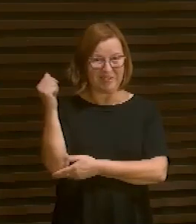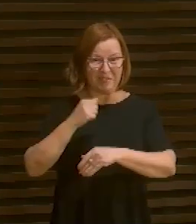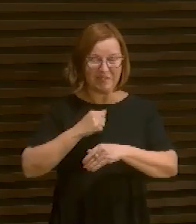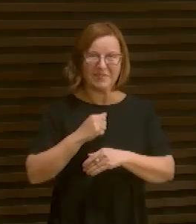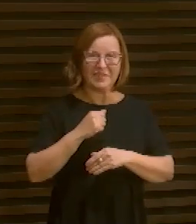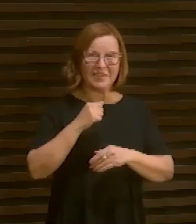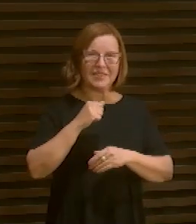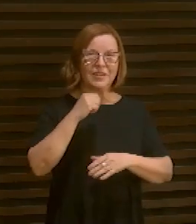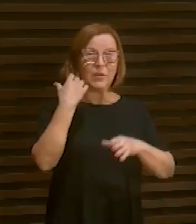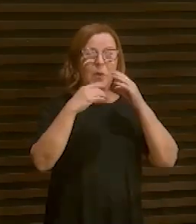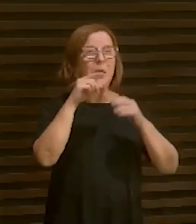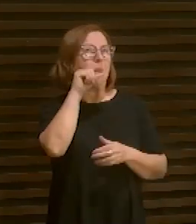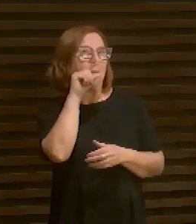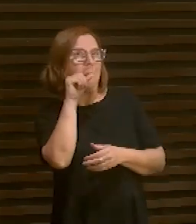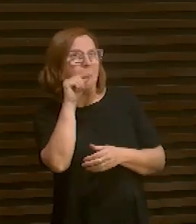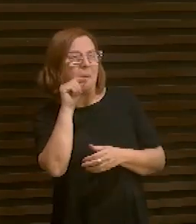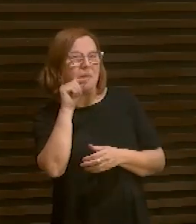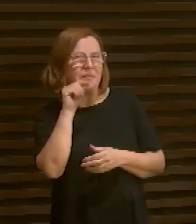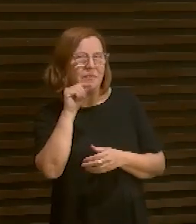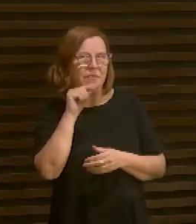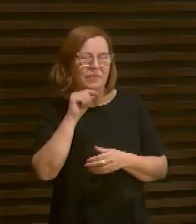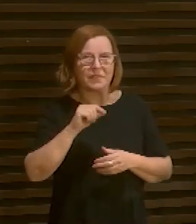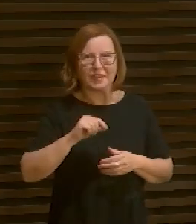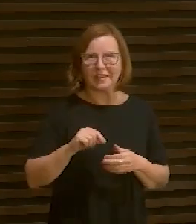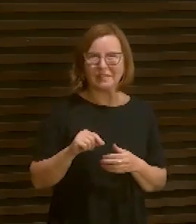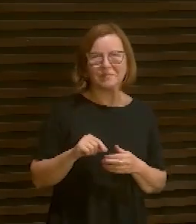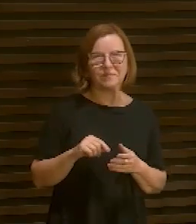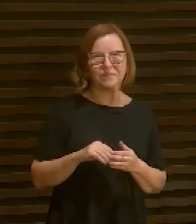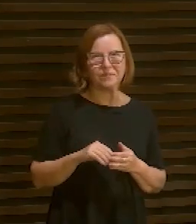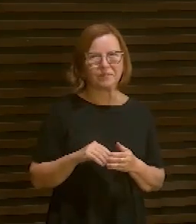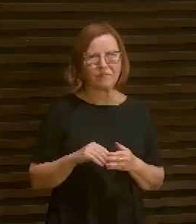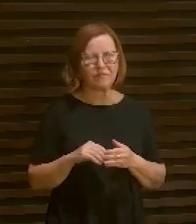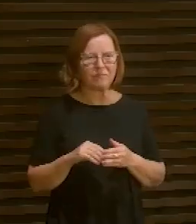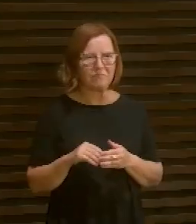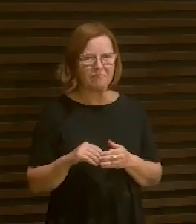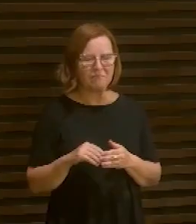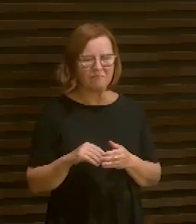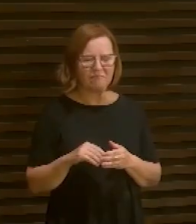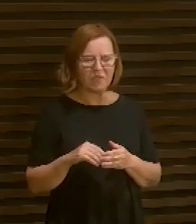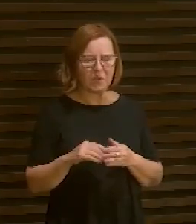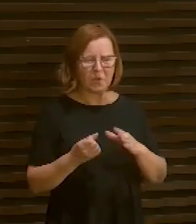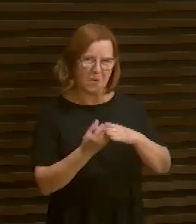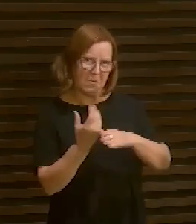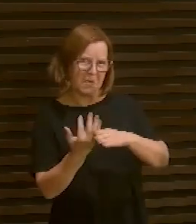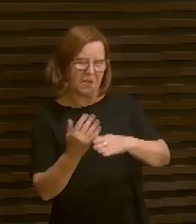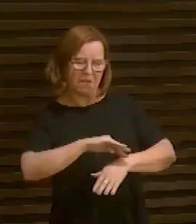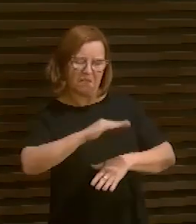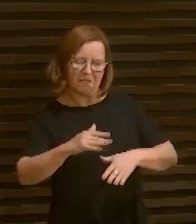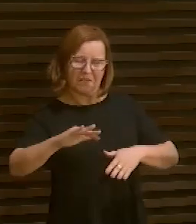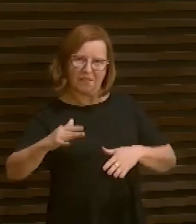dos pássaros, os esquilos correndo, as ondulações do gramado.